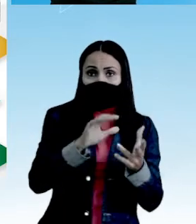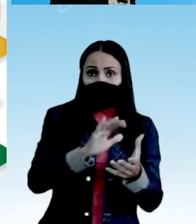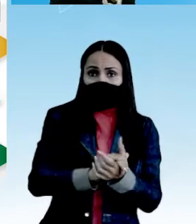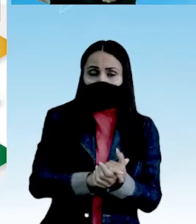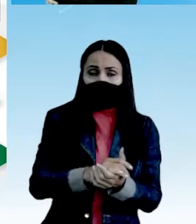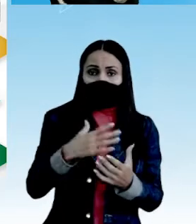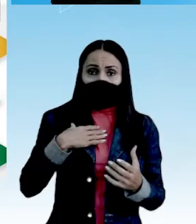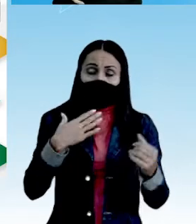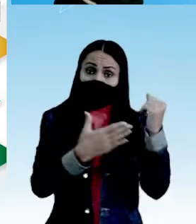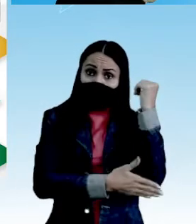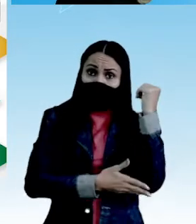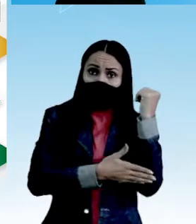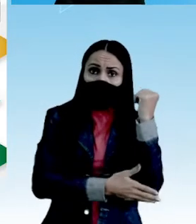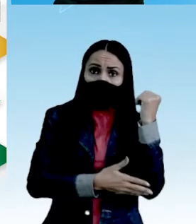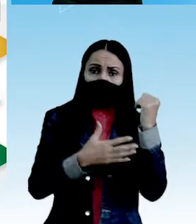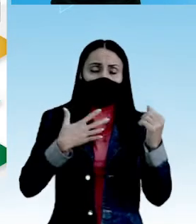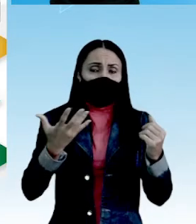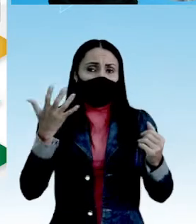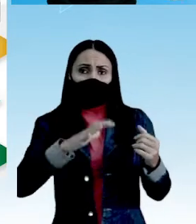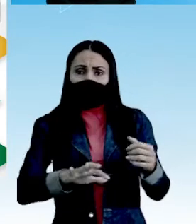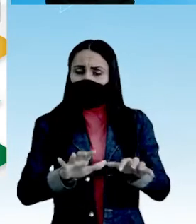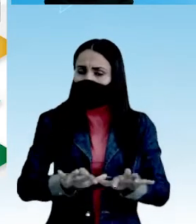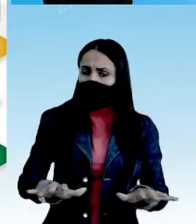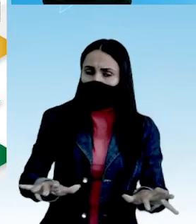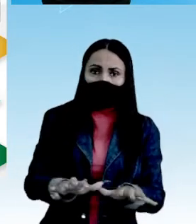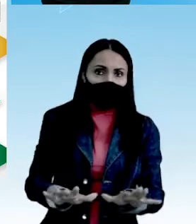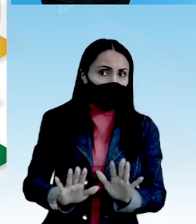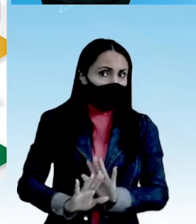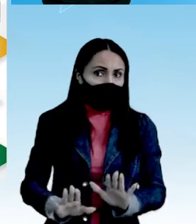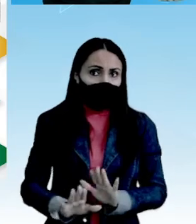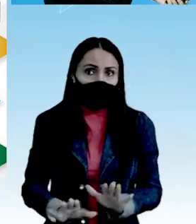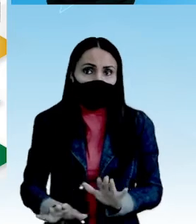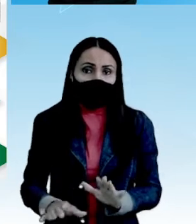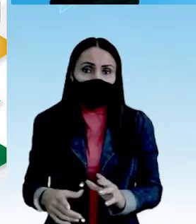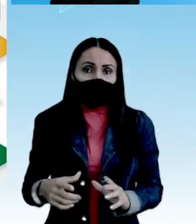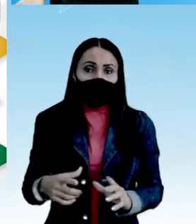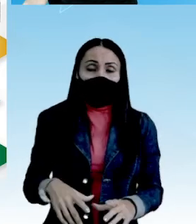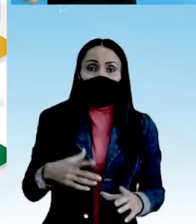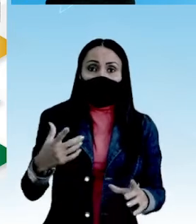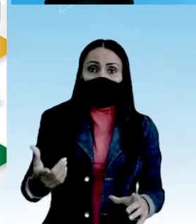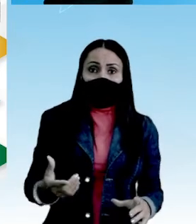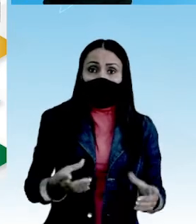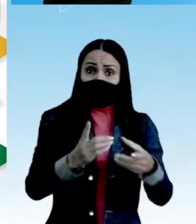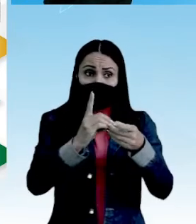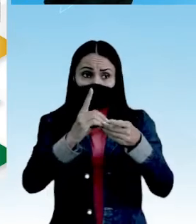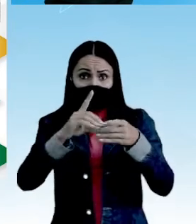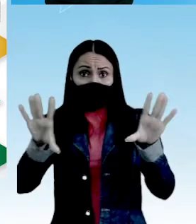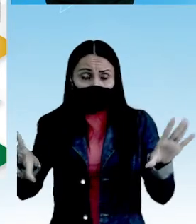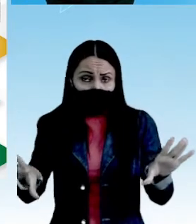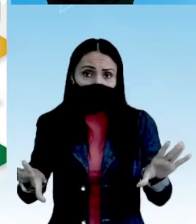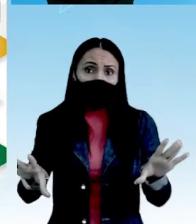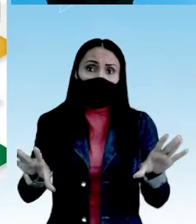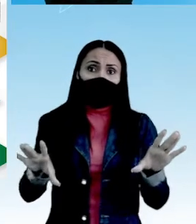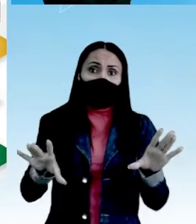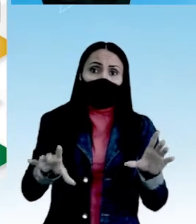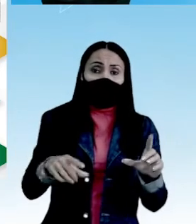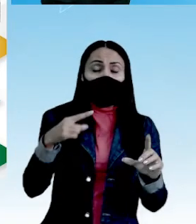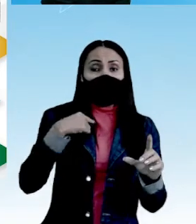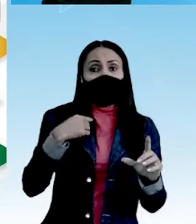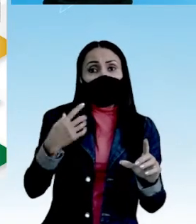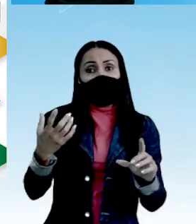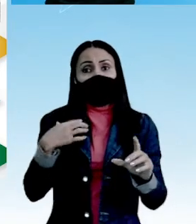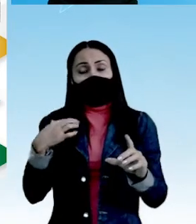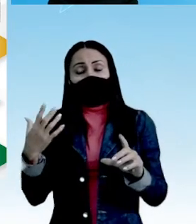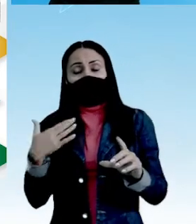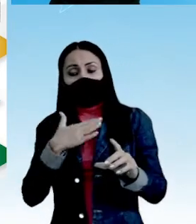que ela tocasse piano. Então, nesse meio tempo, ela preferiu o piano ao marido, né? Então, já foi um escândalo daí, né? Que naquela época, a